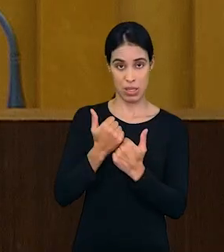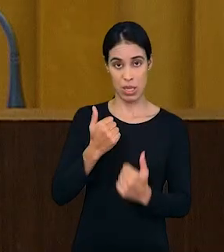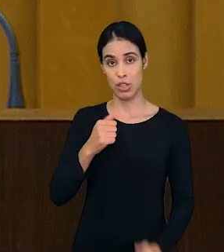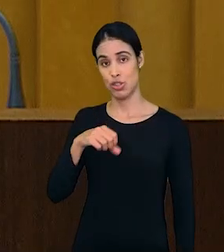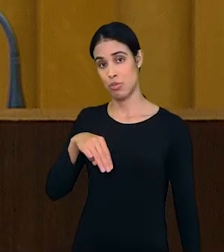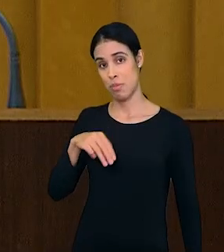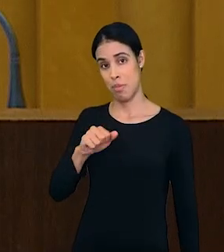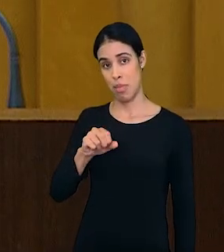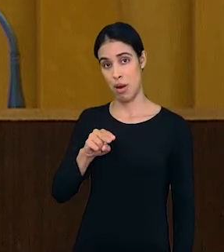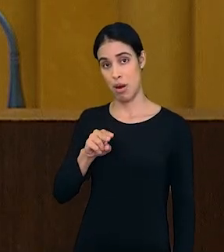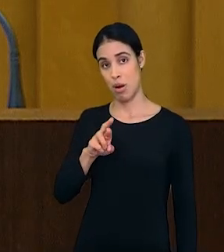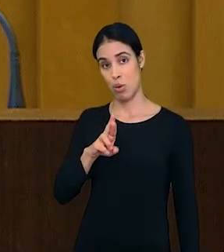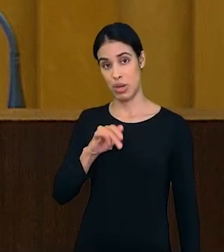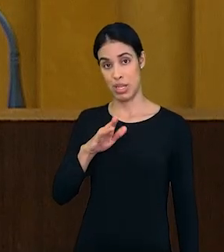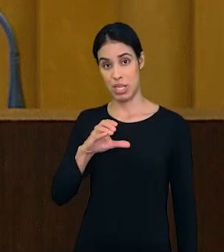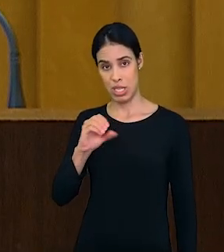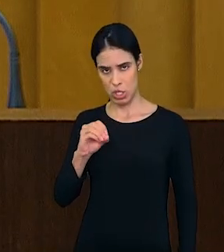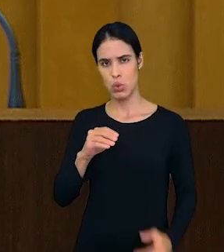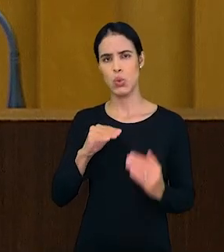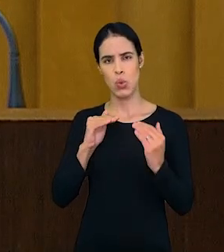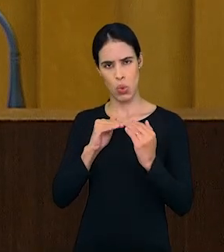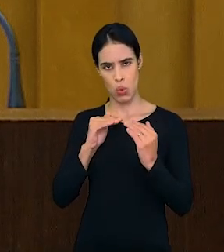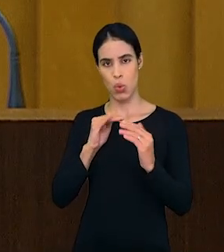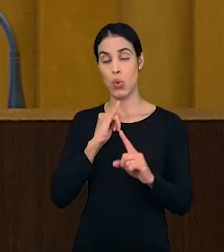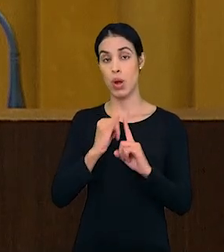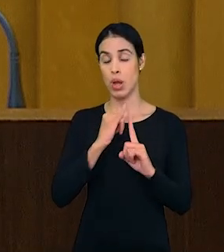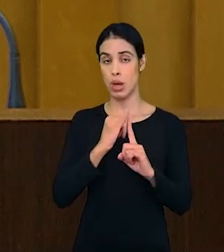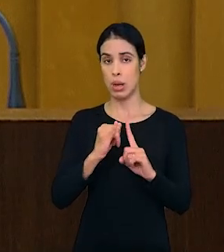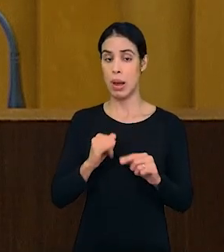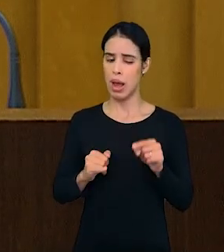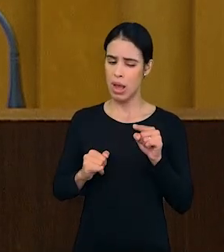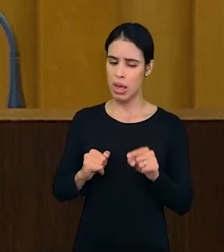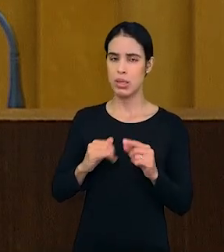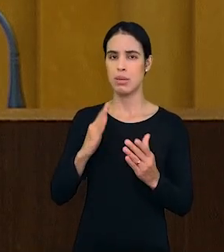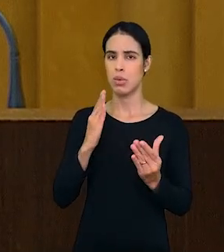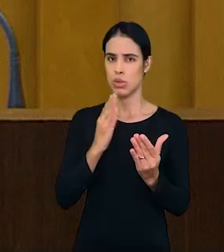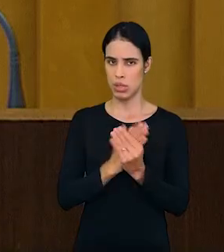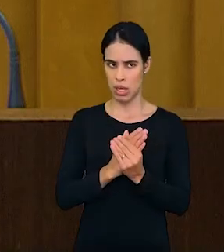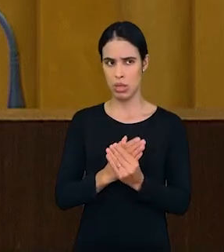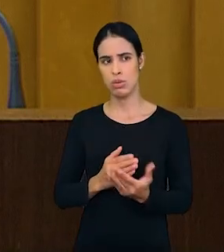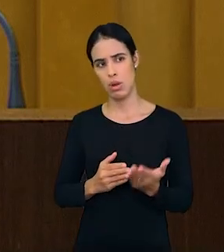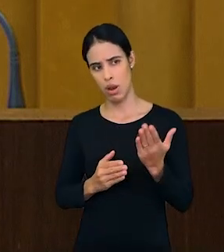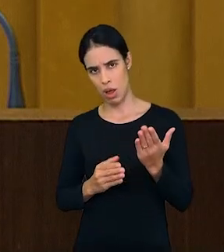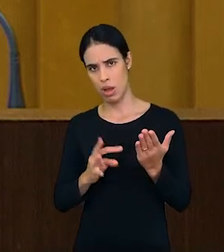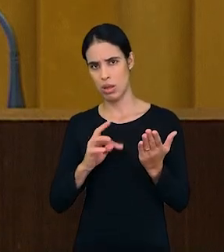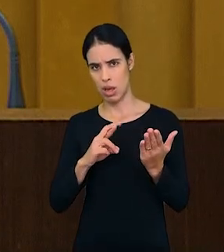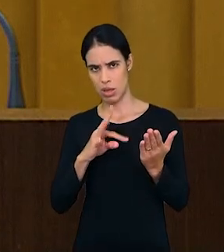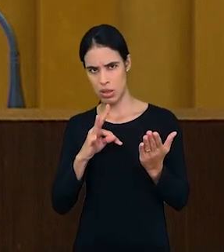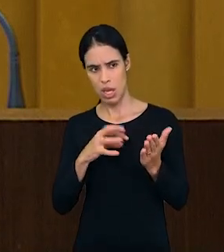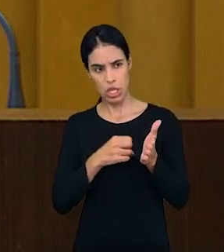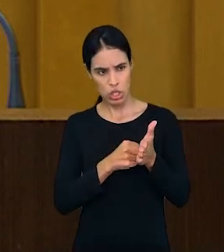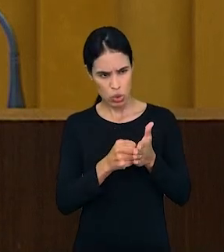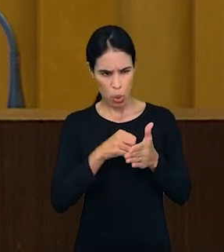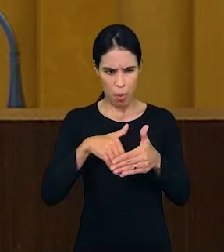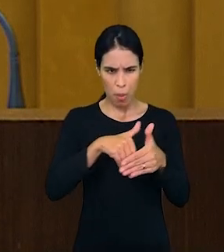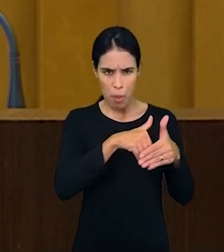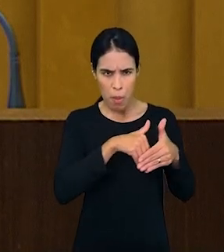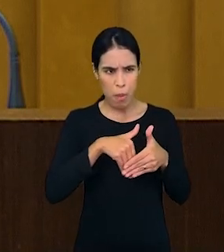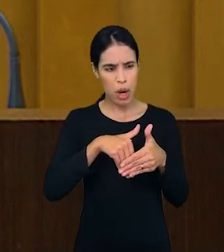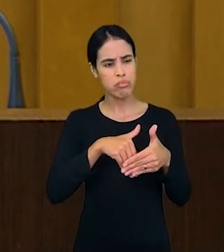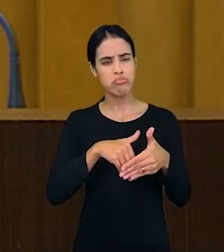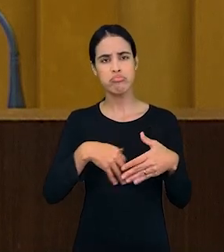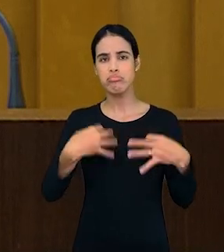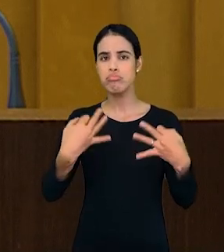ministro Maurício Godinho Delgado, acompanhou a relatora. Aqui me pareceu que a decisão do TRT foi